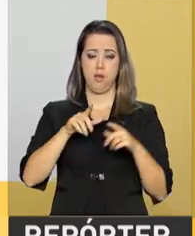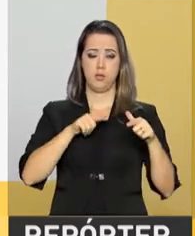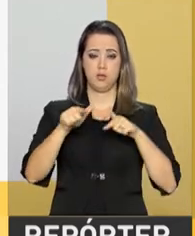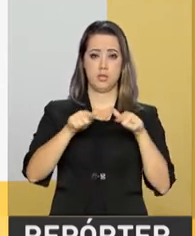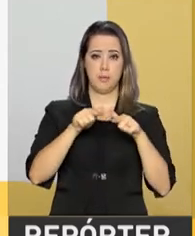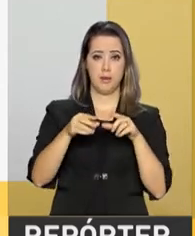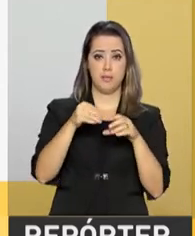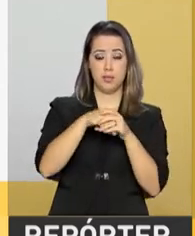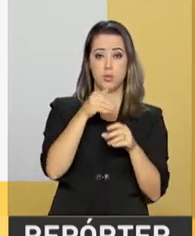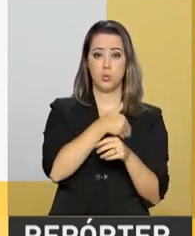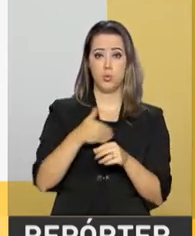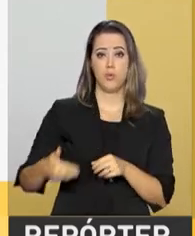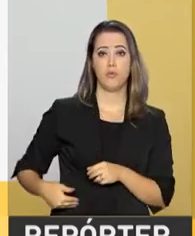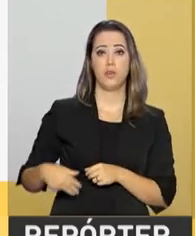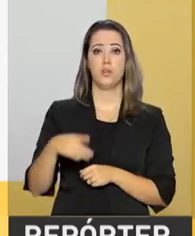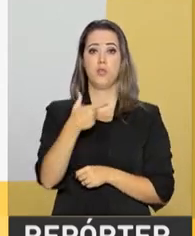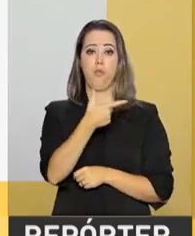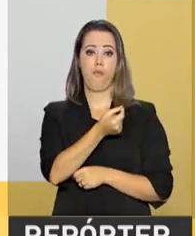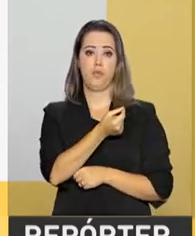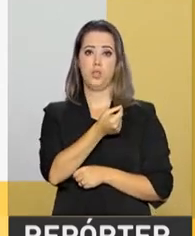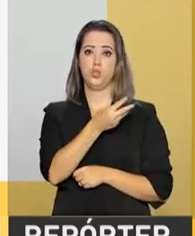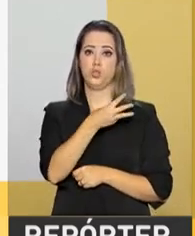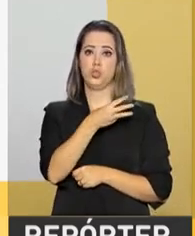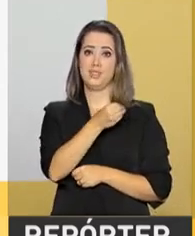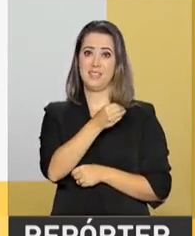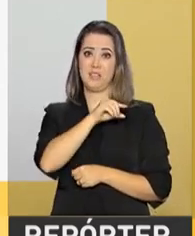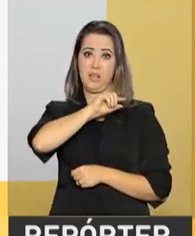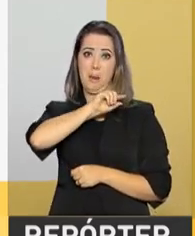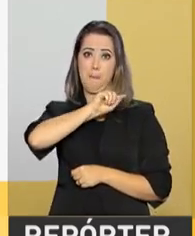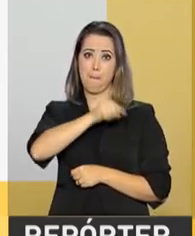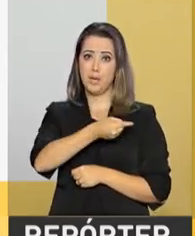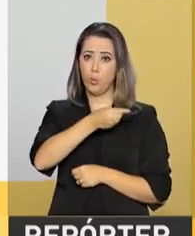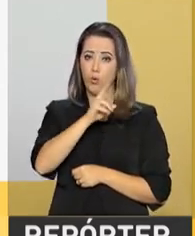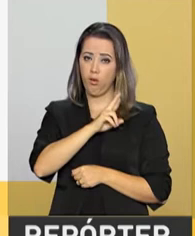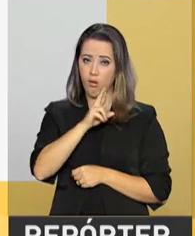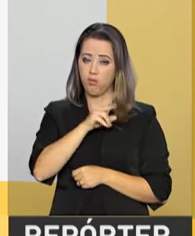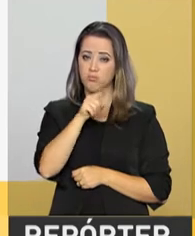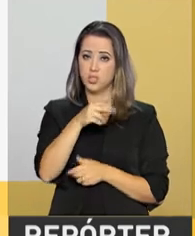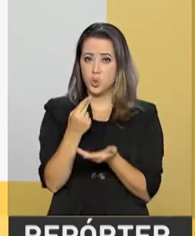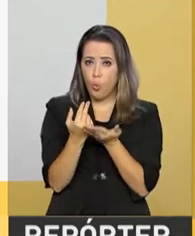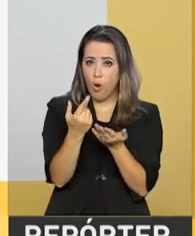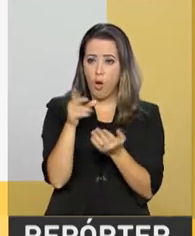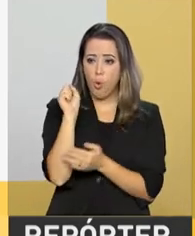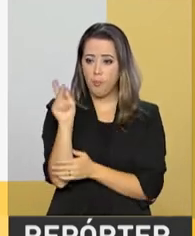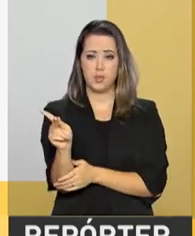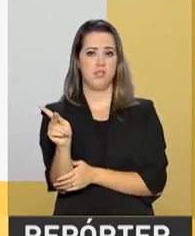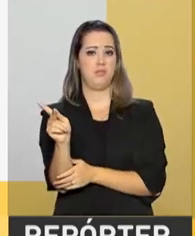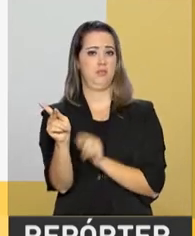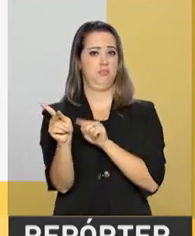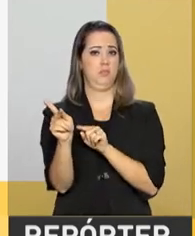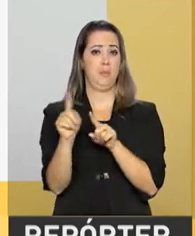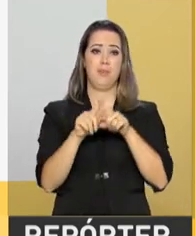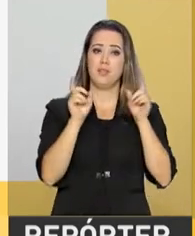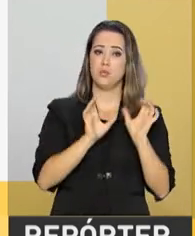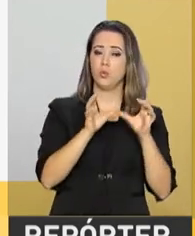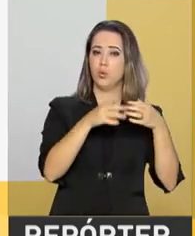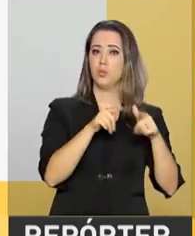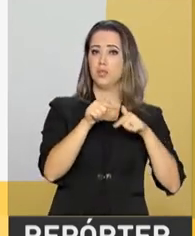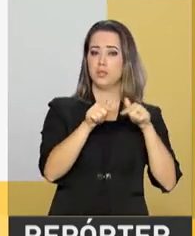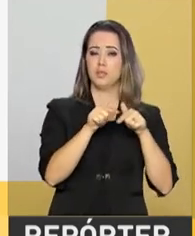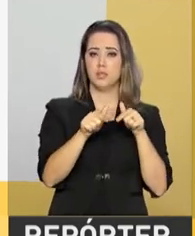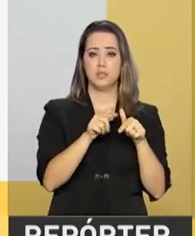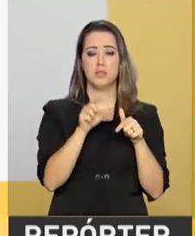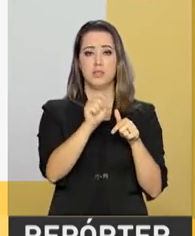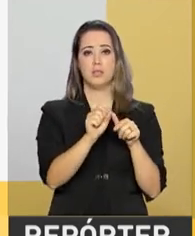mil reais se aposentam com o direito de continuar recebendo esse valor enquanto quem trabalha na iniciativa privada só